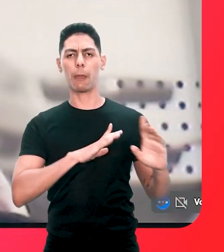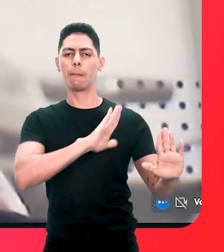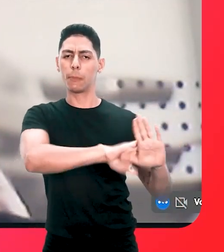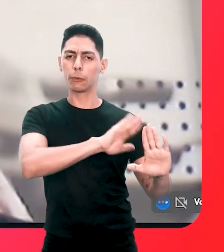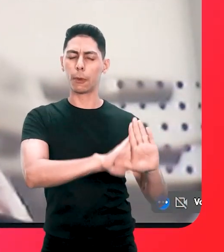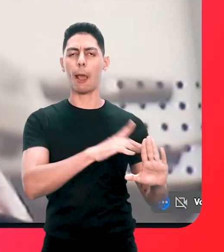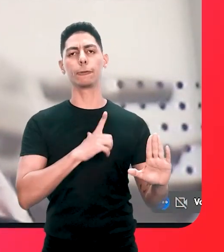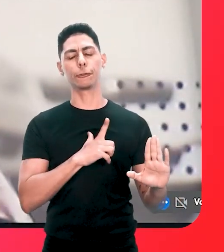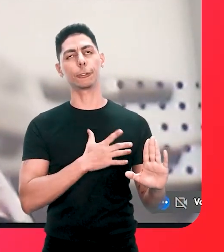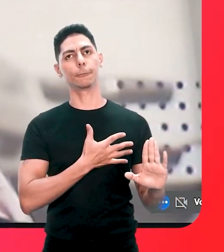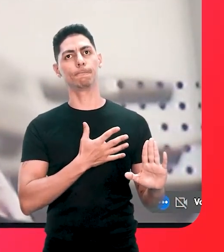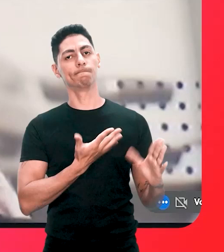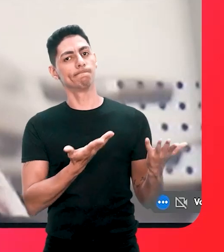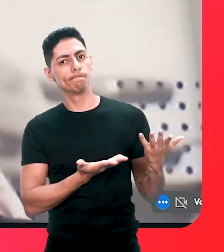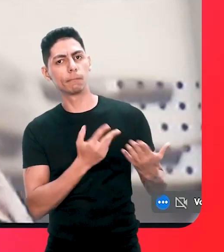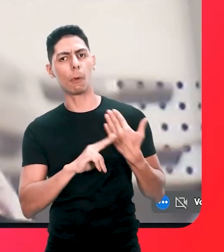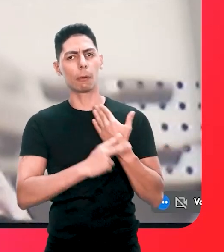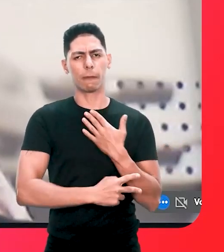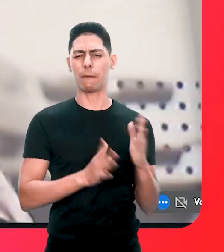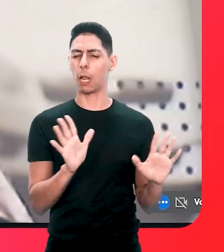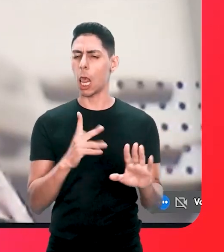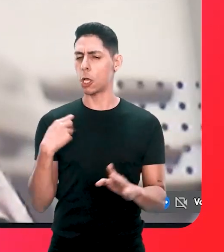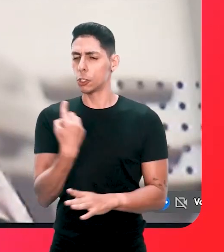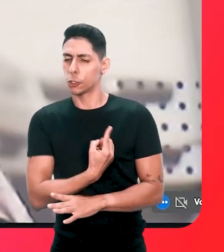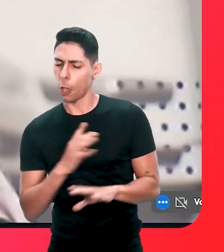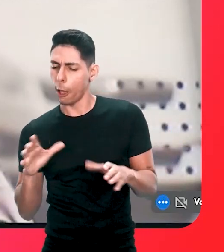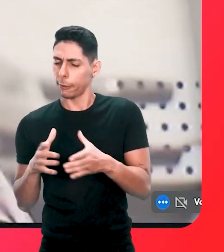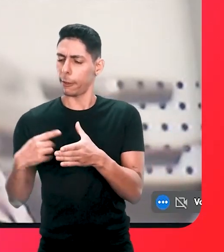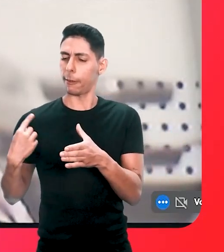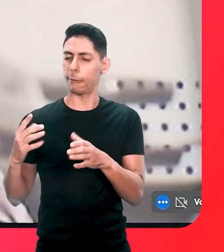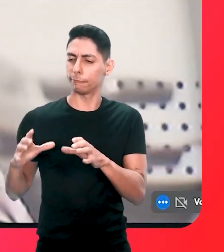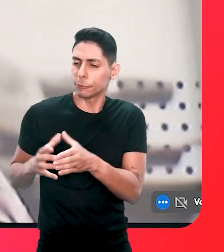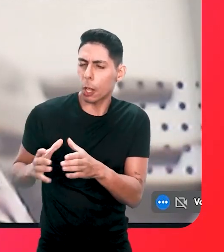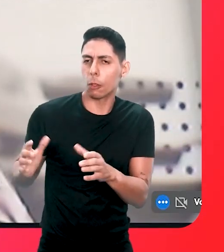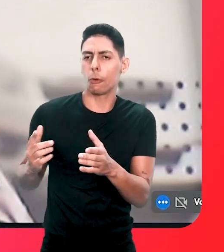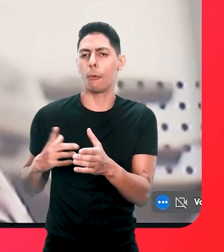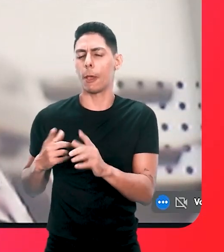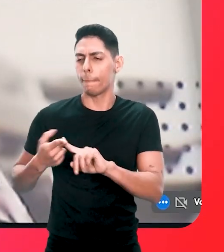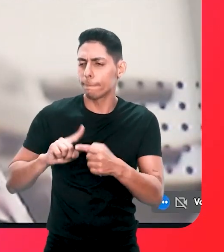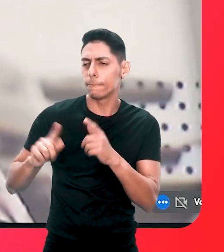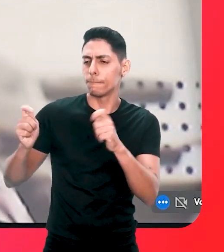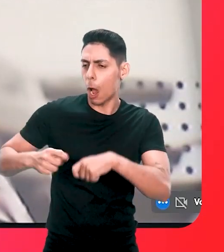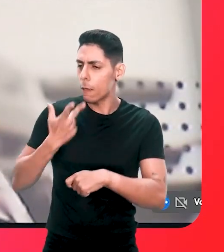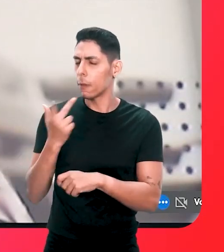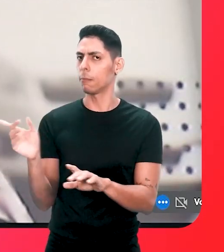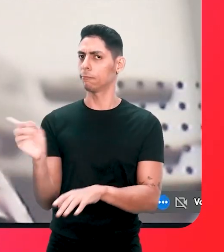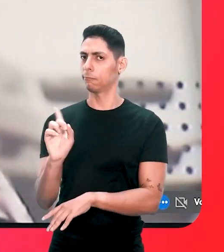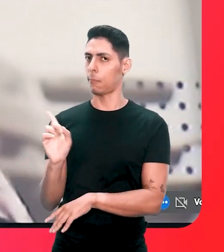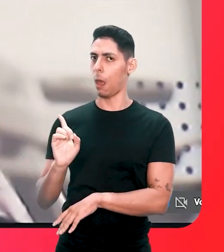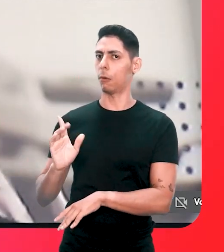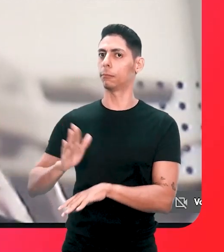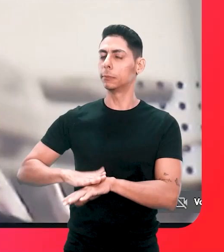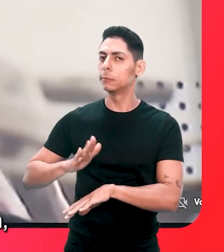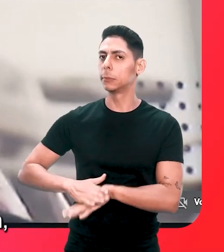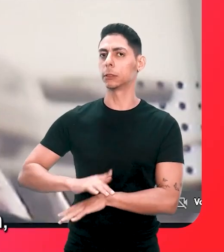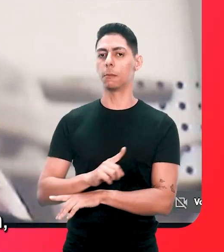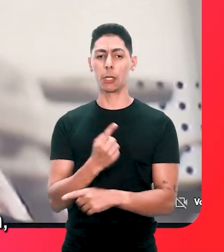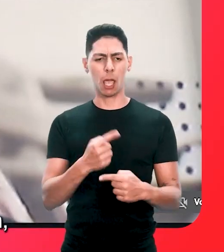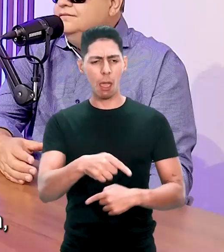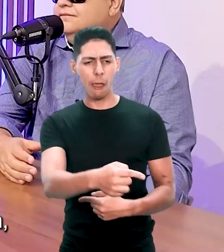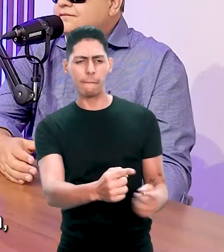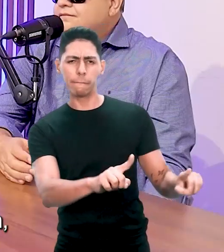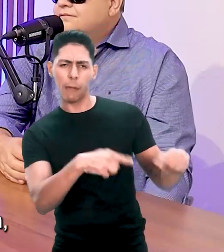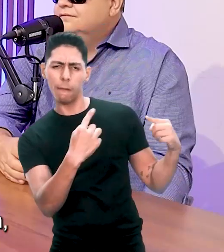gente achava assim, então aqui nós estamos só entre nós, dentro da aula e tal. Não, ali dentro tinha... E os que mais inflamavam,